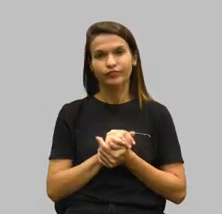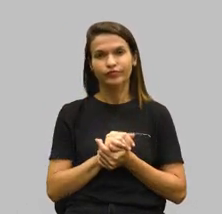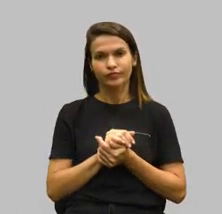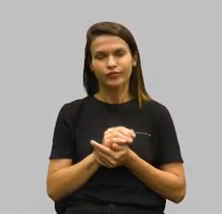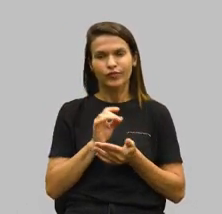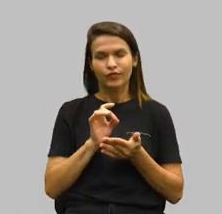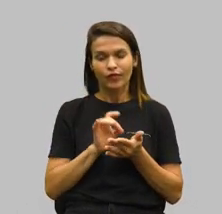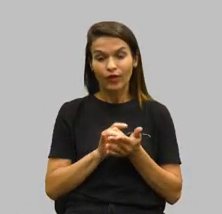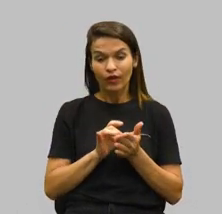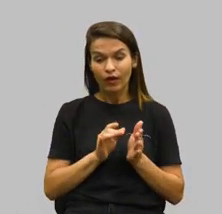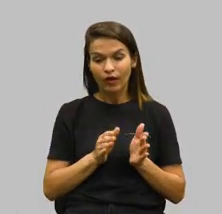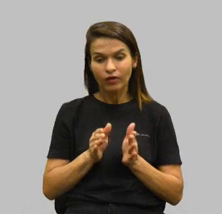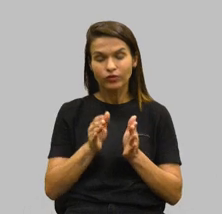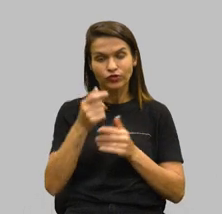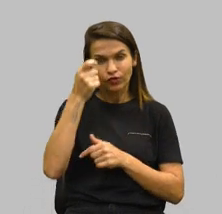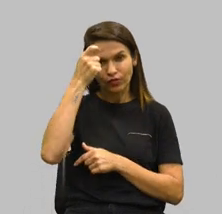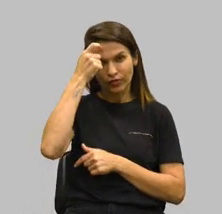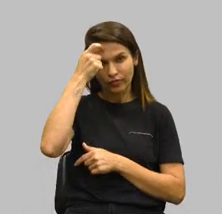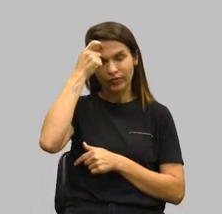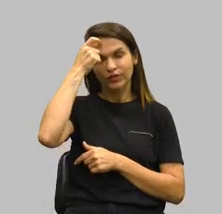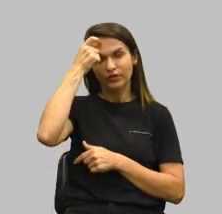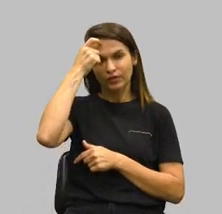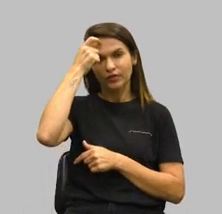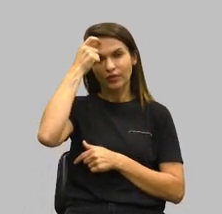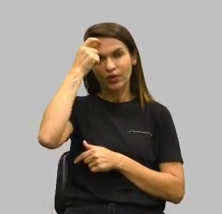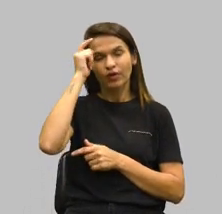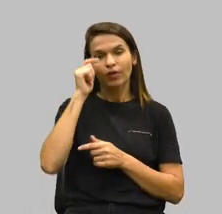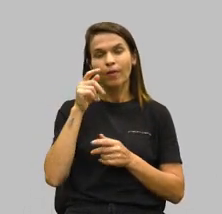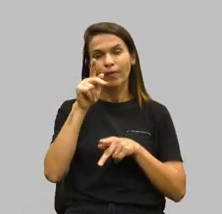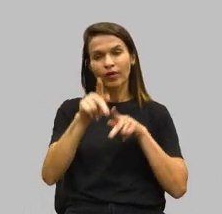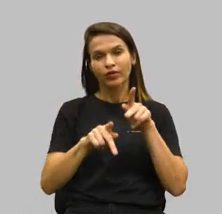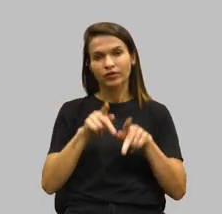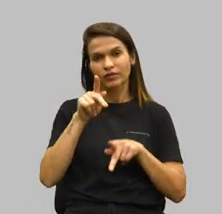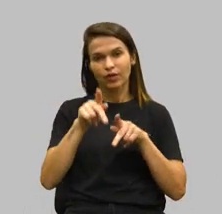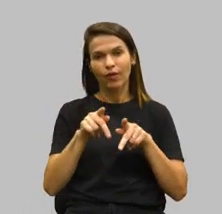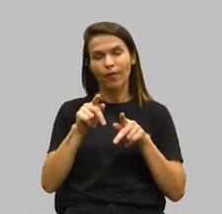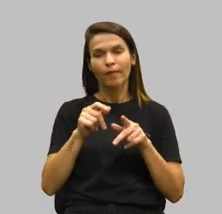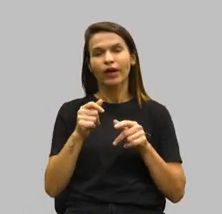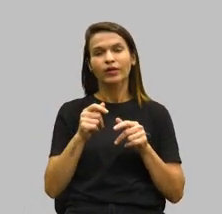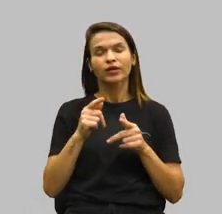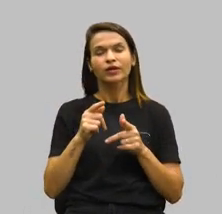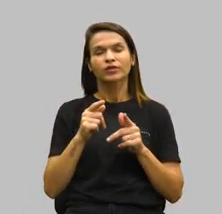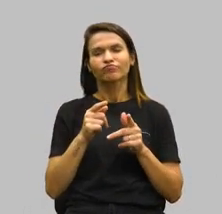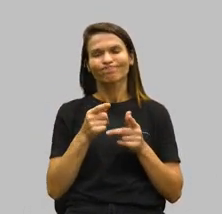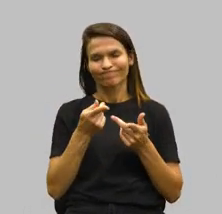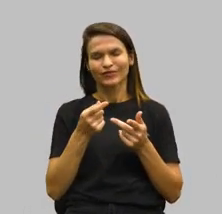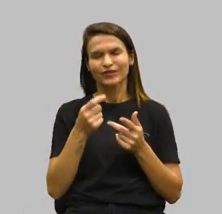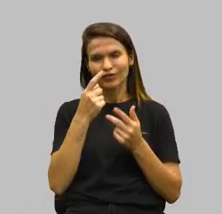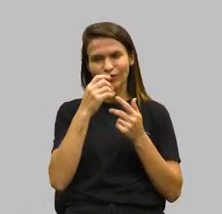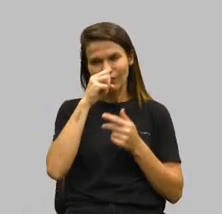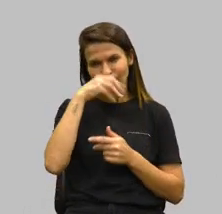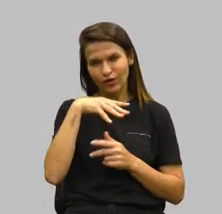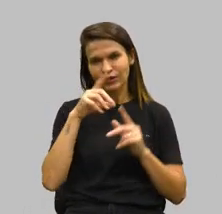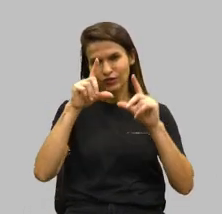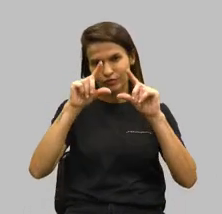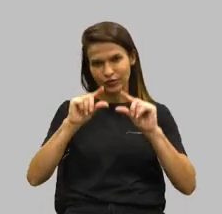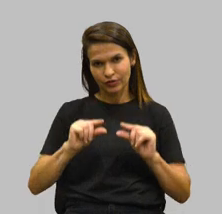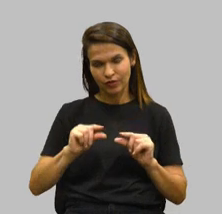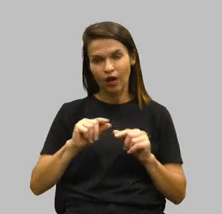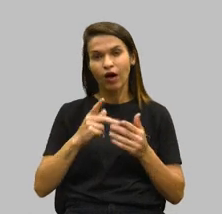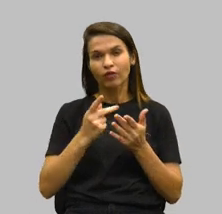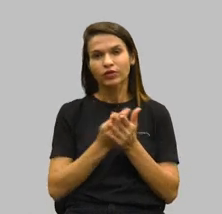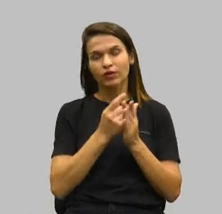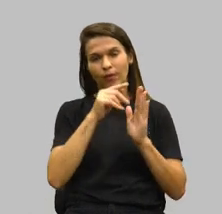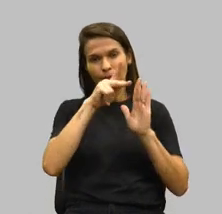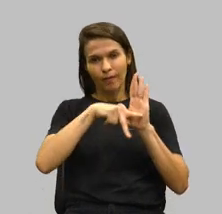trilha de conscientização da população para que esses índices diminuam ainda mais aconteceram dentro do protocolo